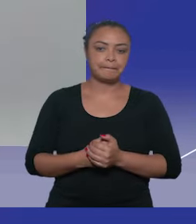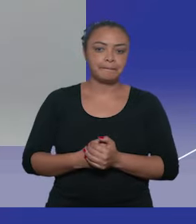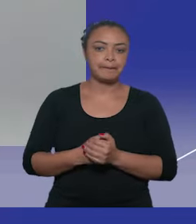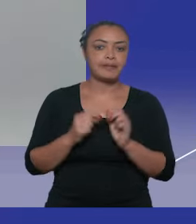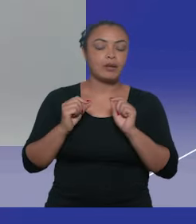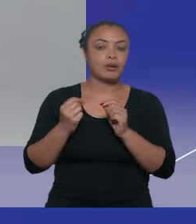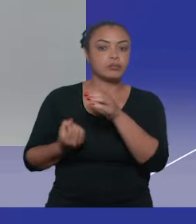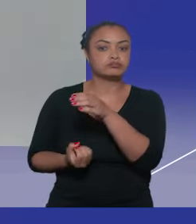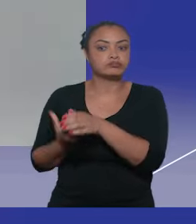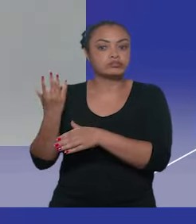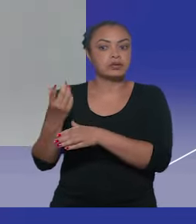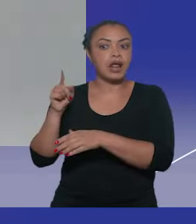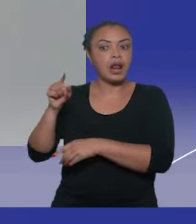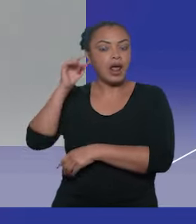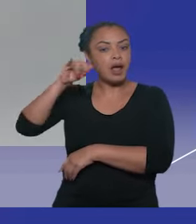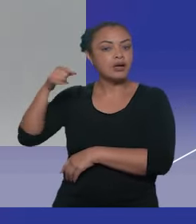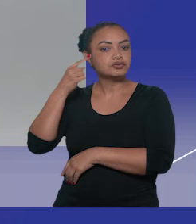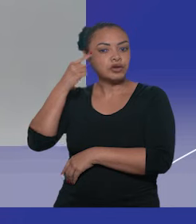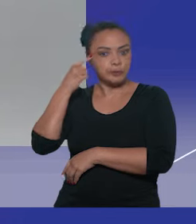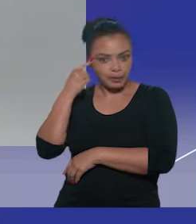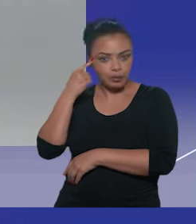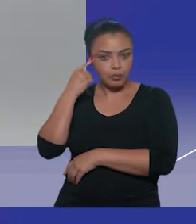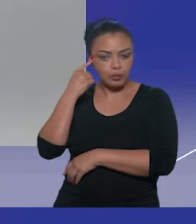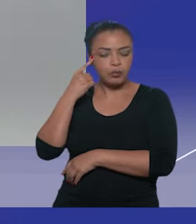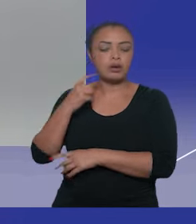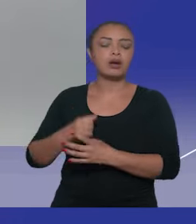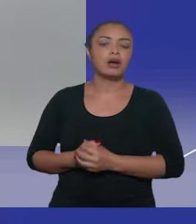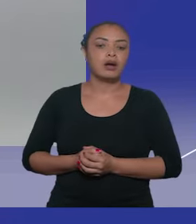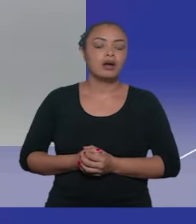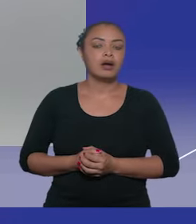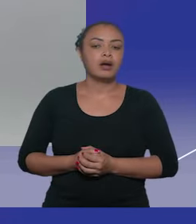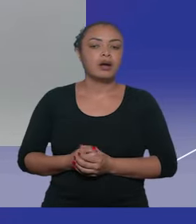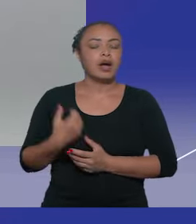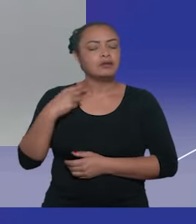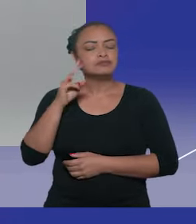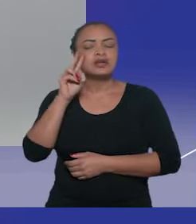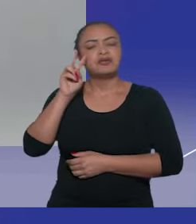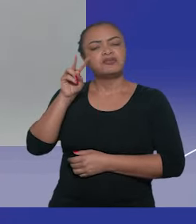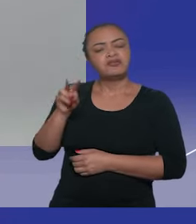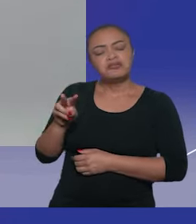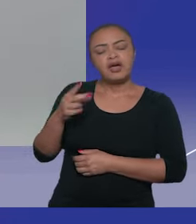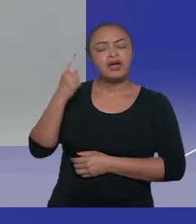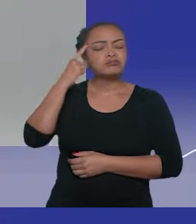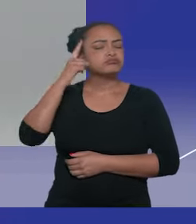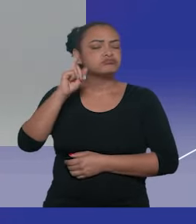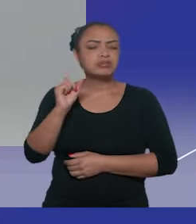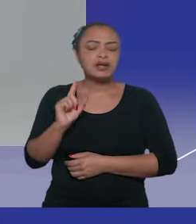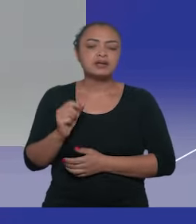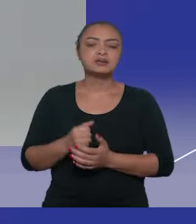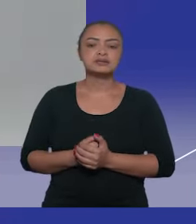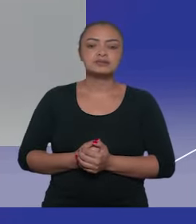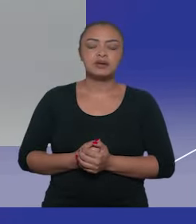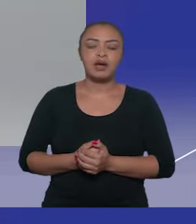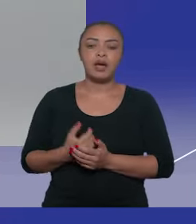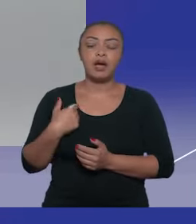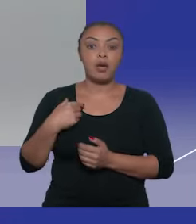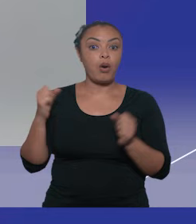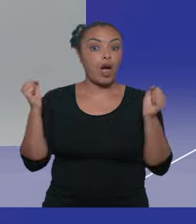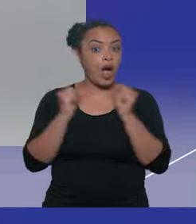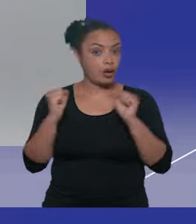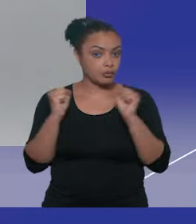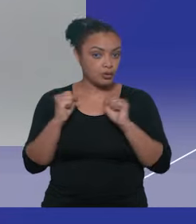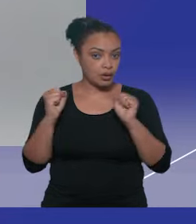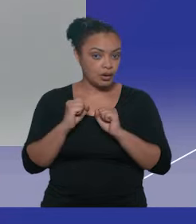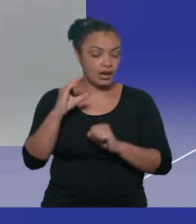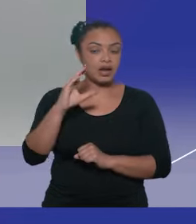nuclear de Fukushima. E eu, sabe quando você assiste uma série sem muita expectativa, eu tinha adorado assistir